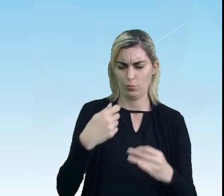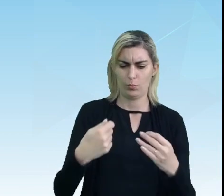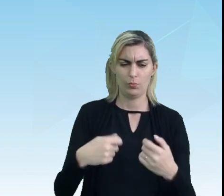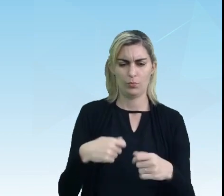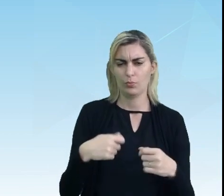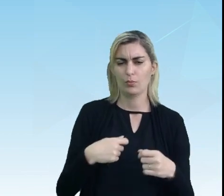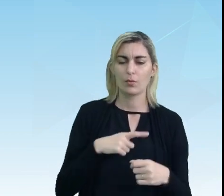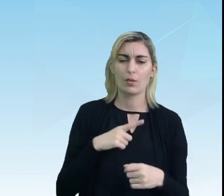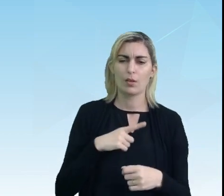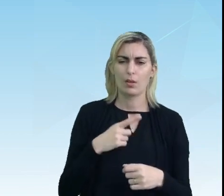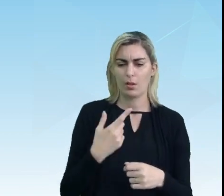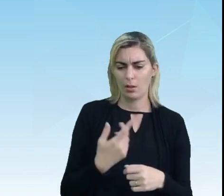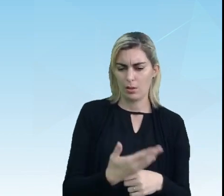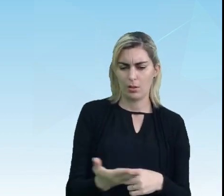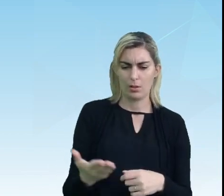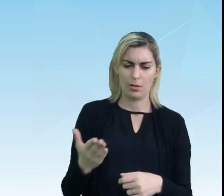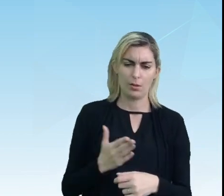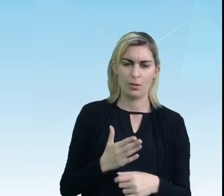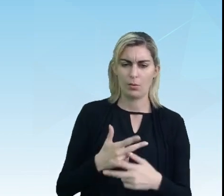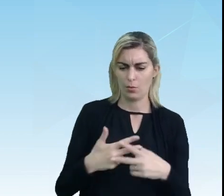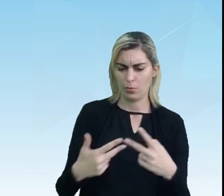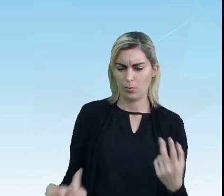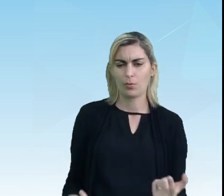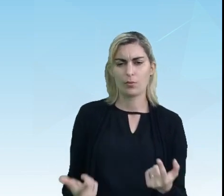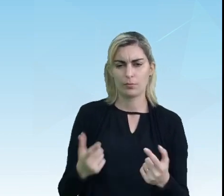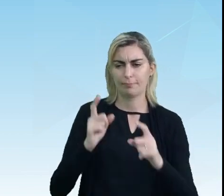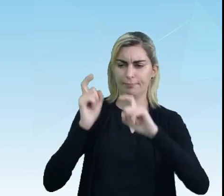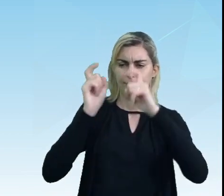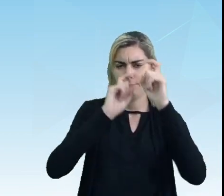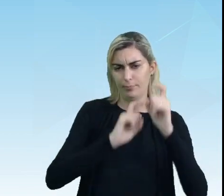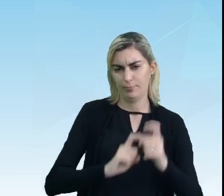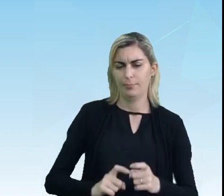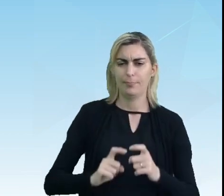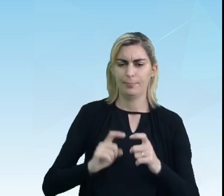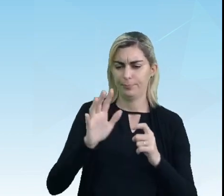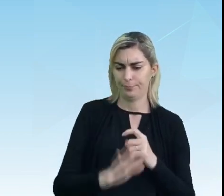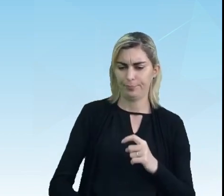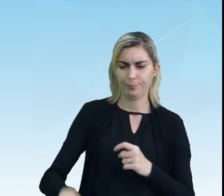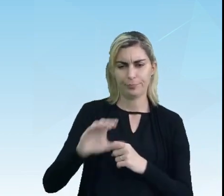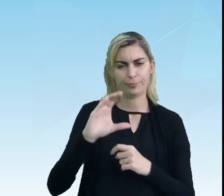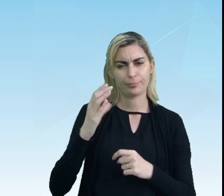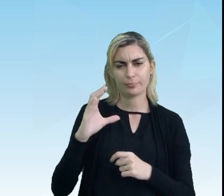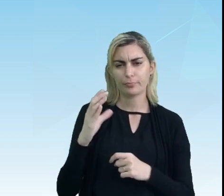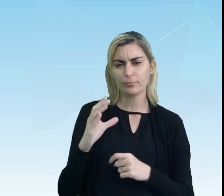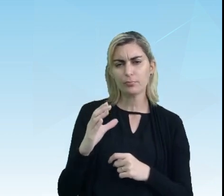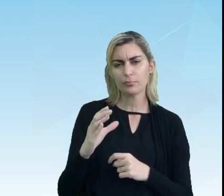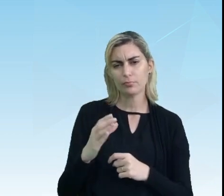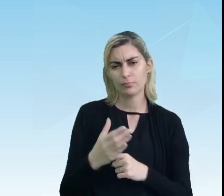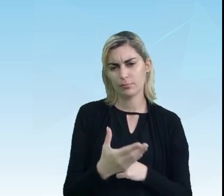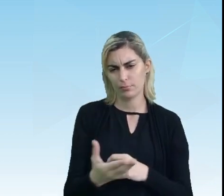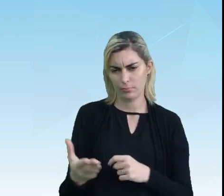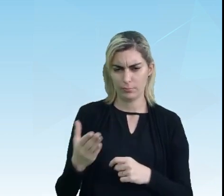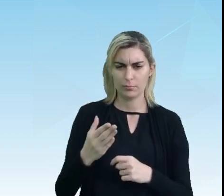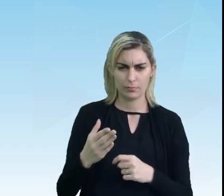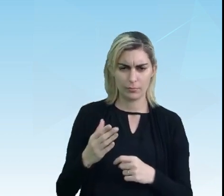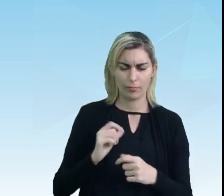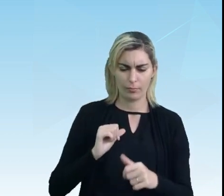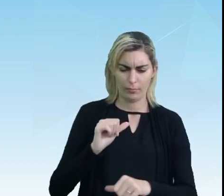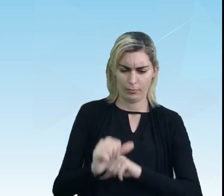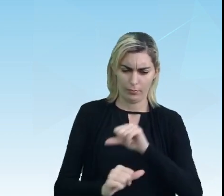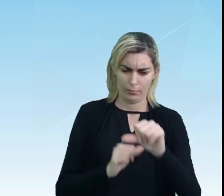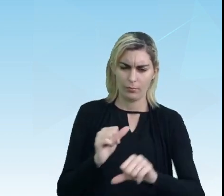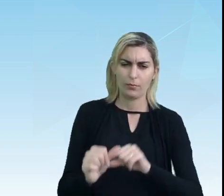precisos e, com isso, sendo alvo de grandioso debate no meio científico. Se, de um modo, as